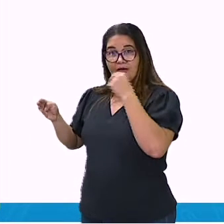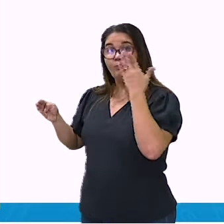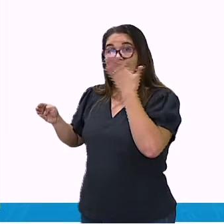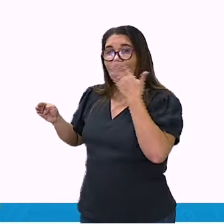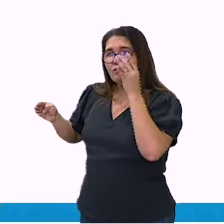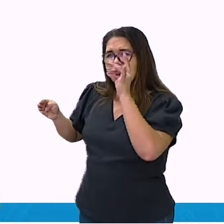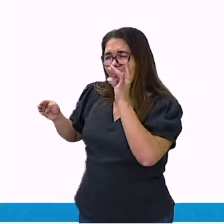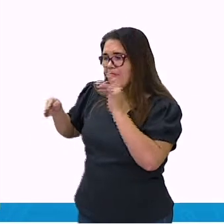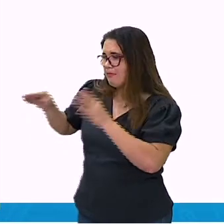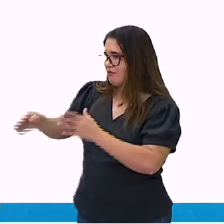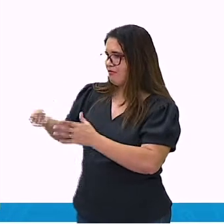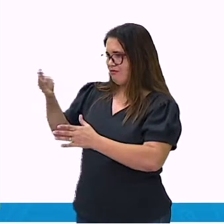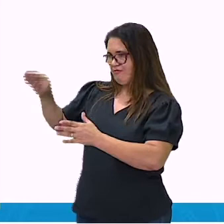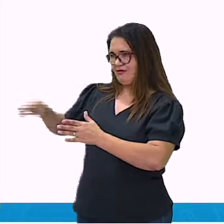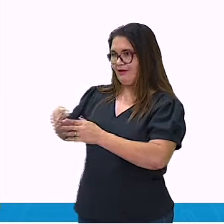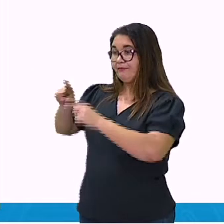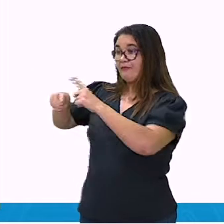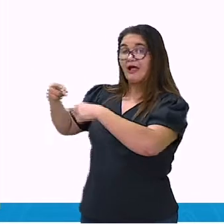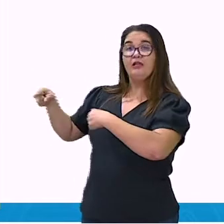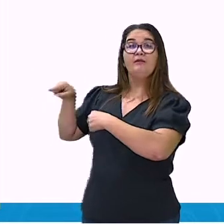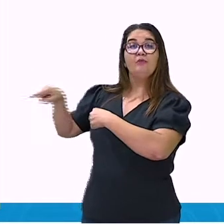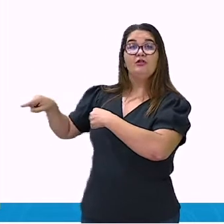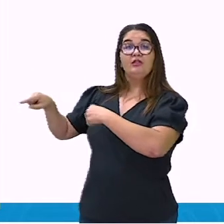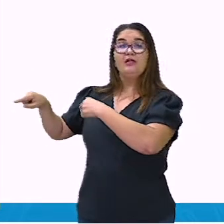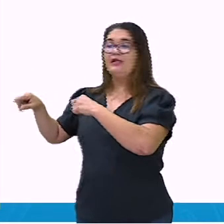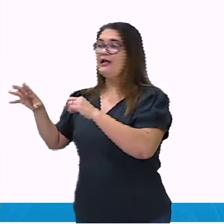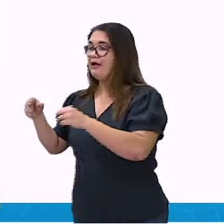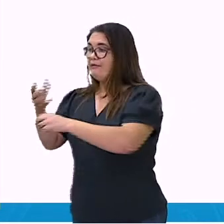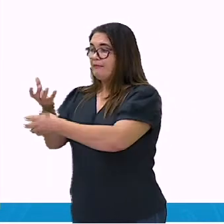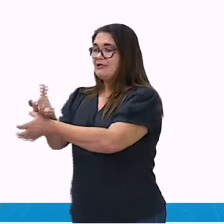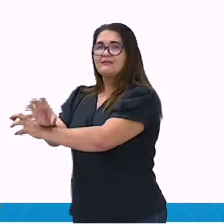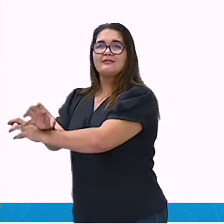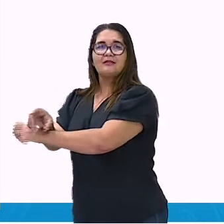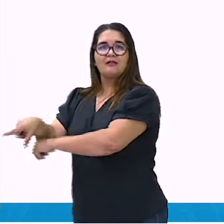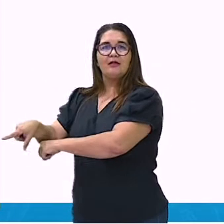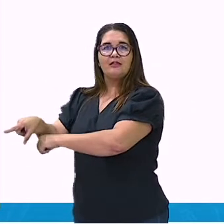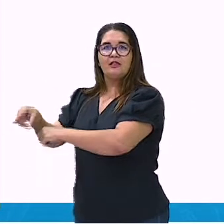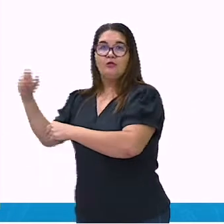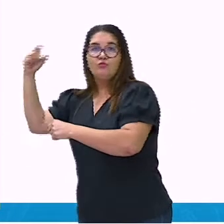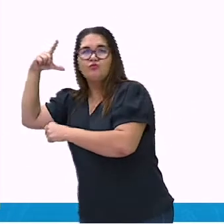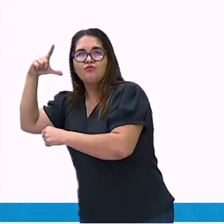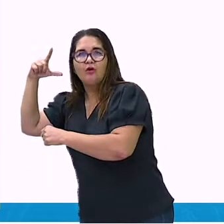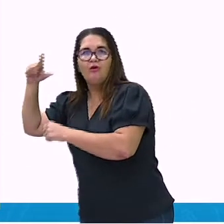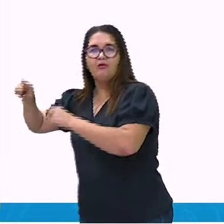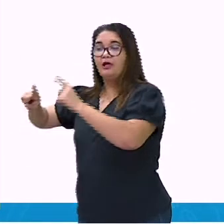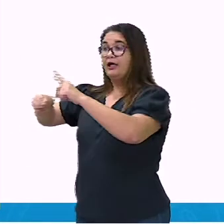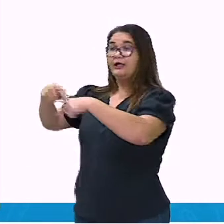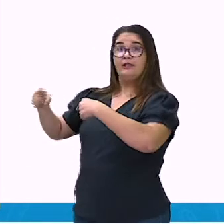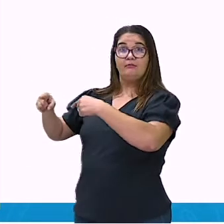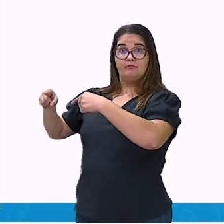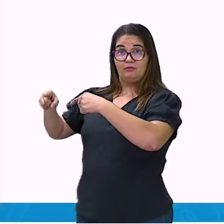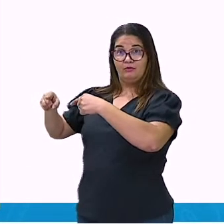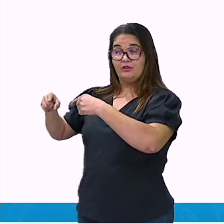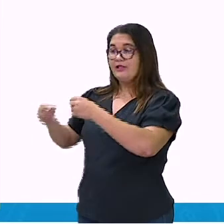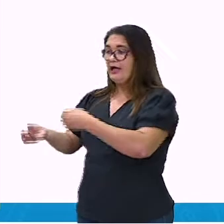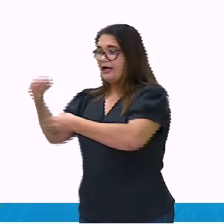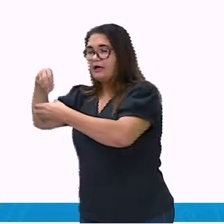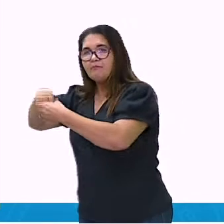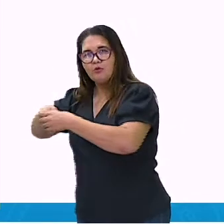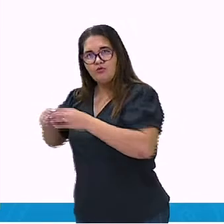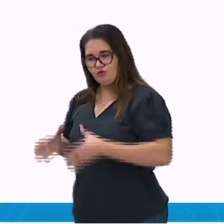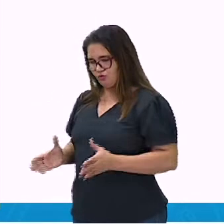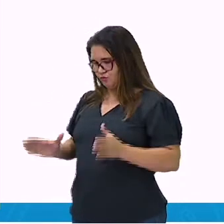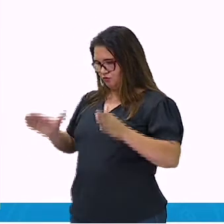20 dias, pesado, empacotado e enviado para a Europa. A Casa Grande era a residência dos